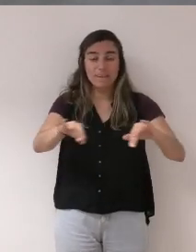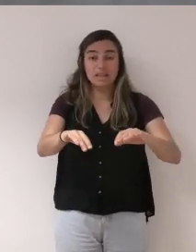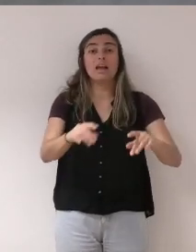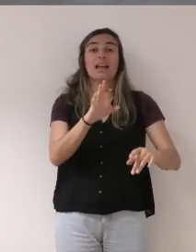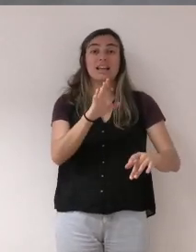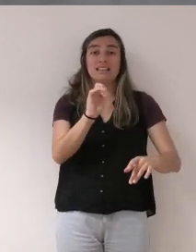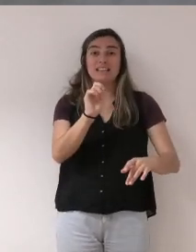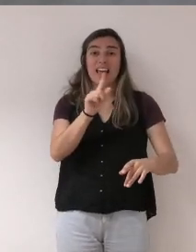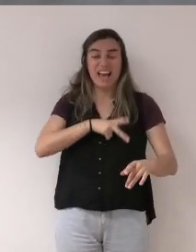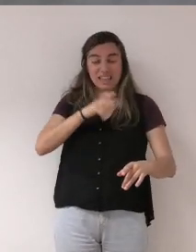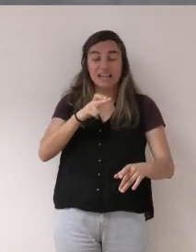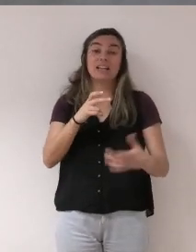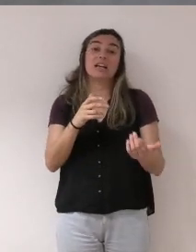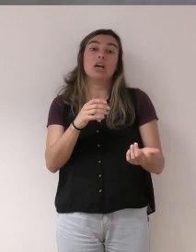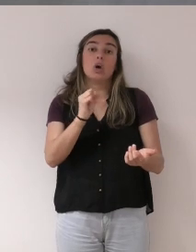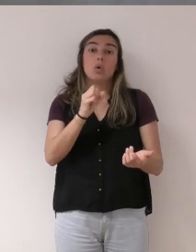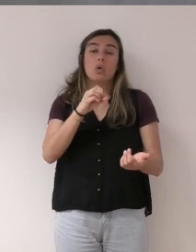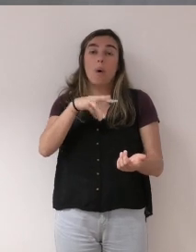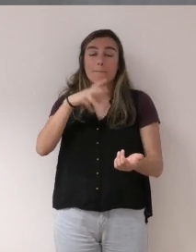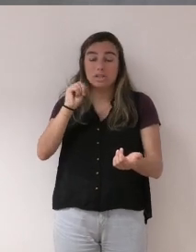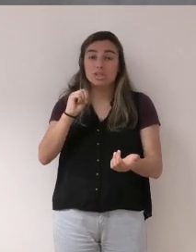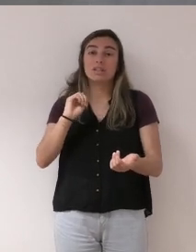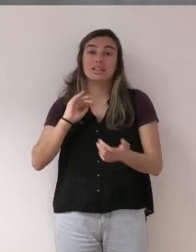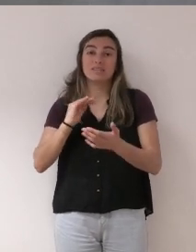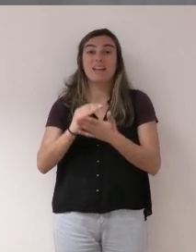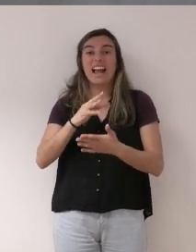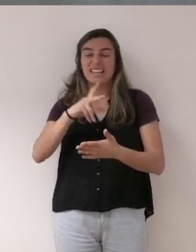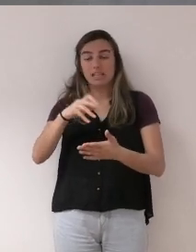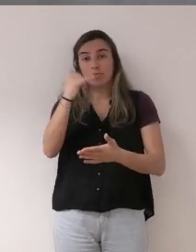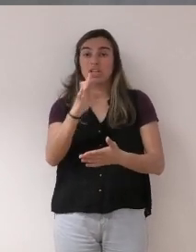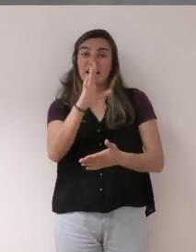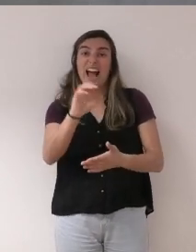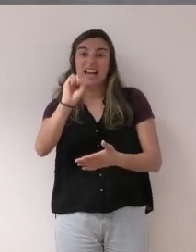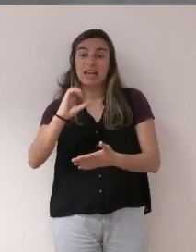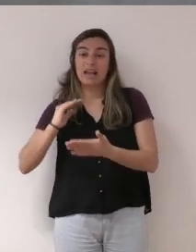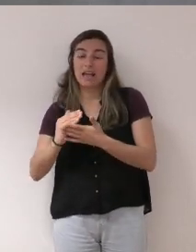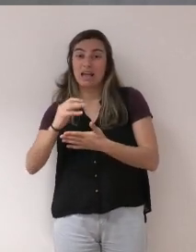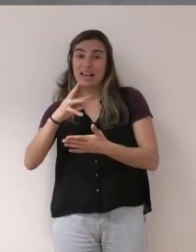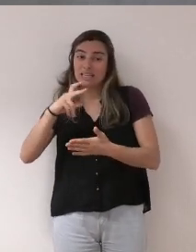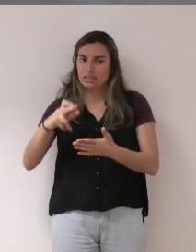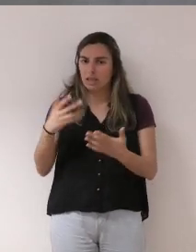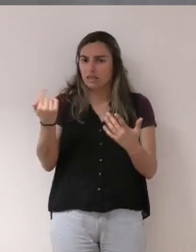Gomes Cancela e depois o H.G. Cancela, porque é um momento em que